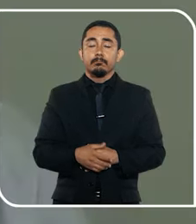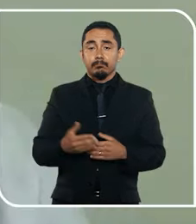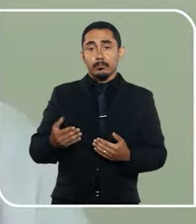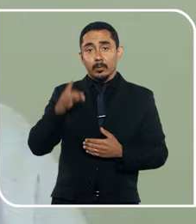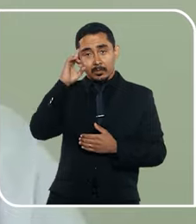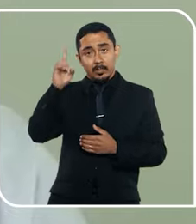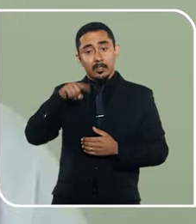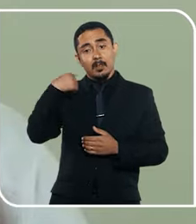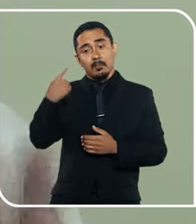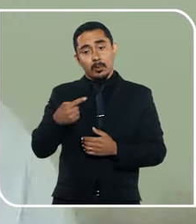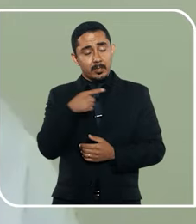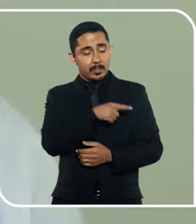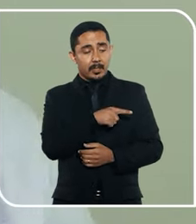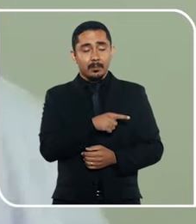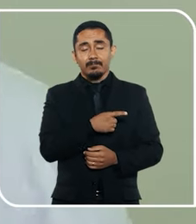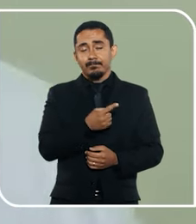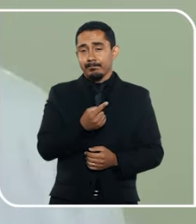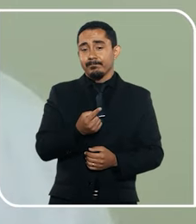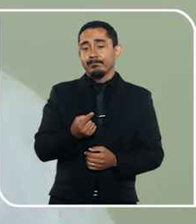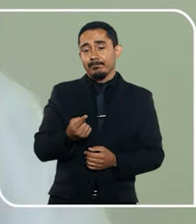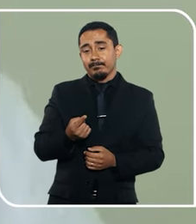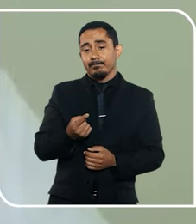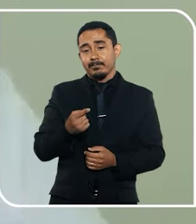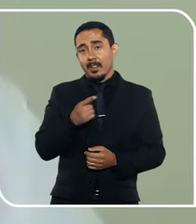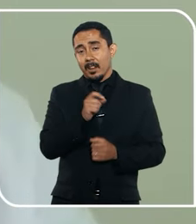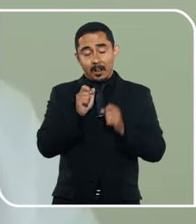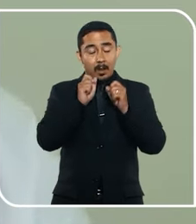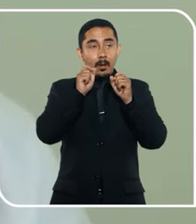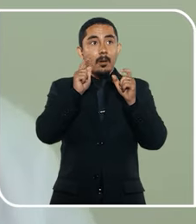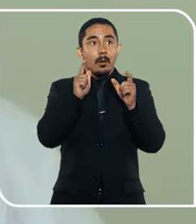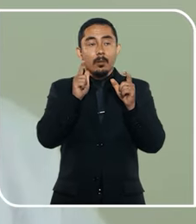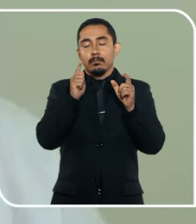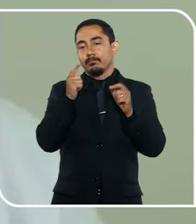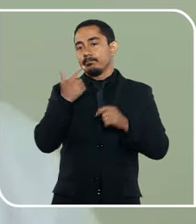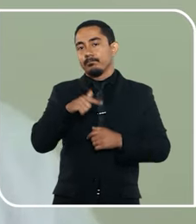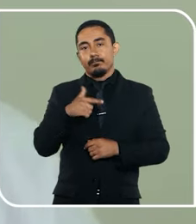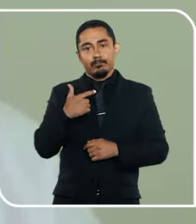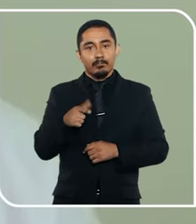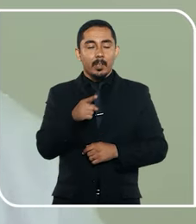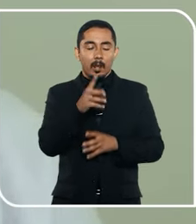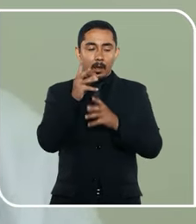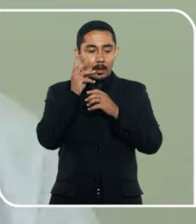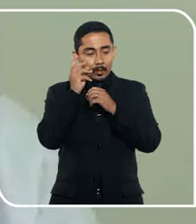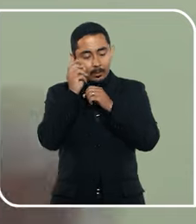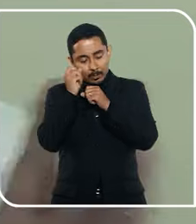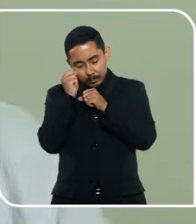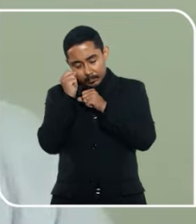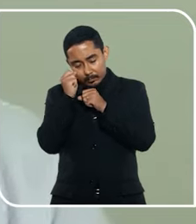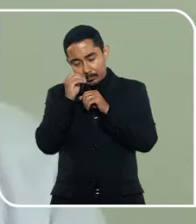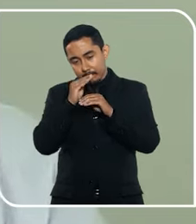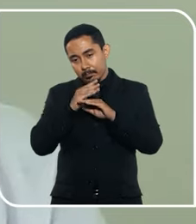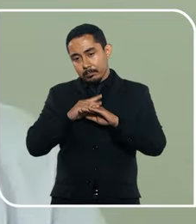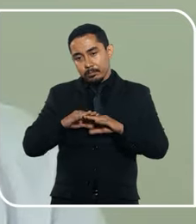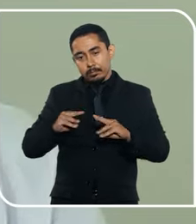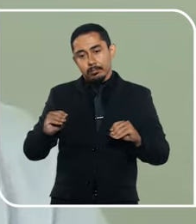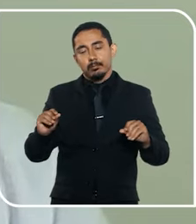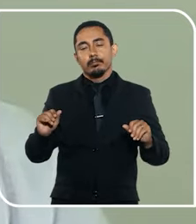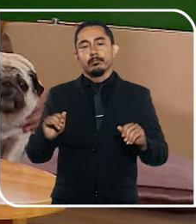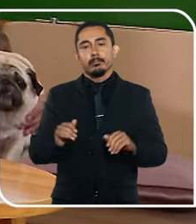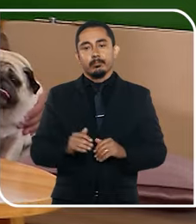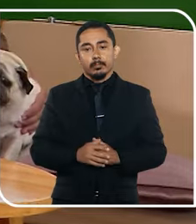No dia posterior, ela já não, digamos assim, já não acordou. Né? Ela dormiu e não